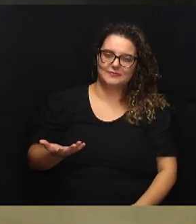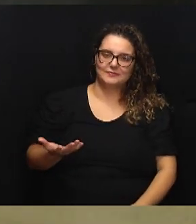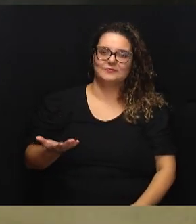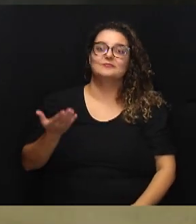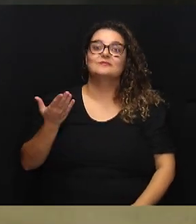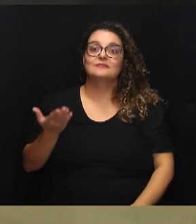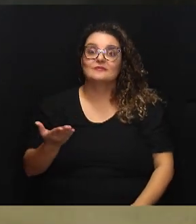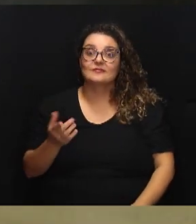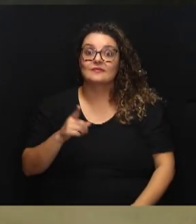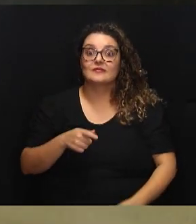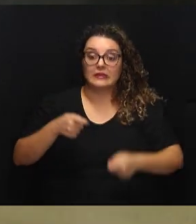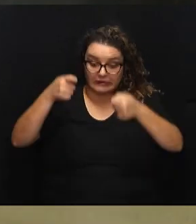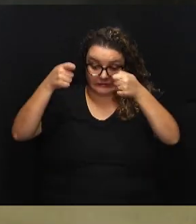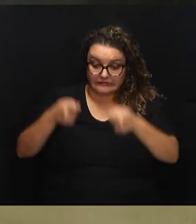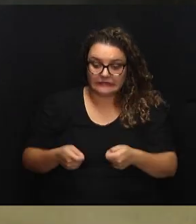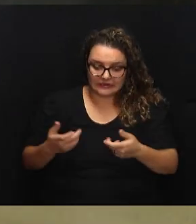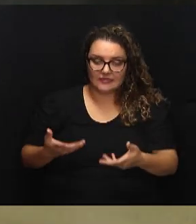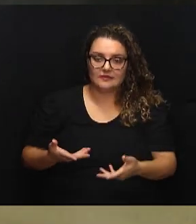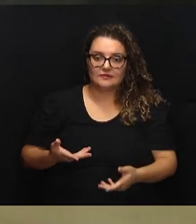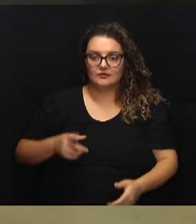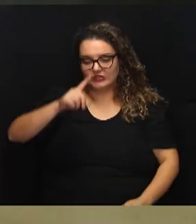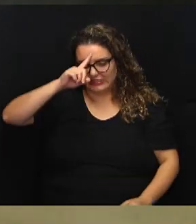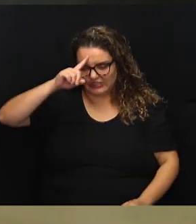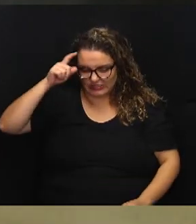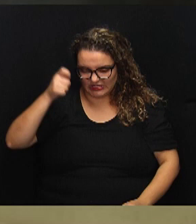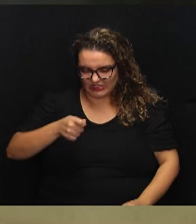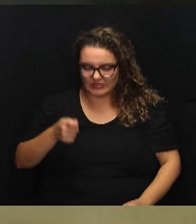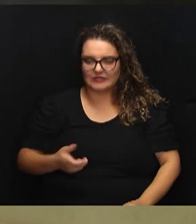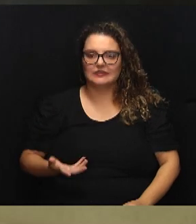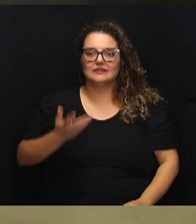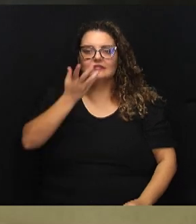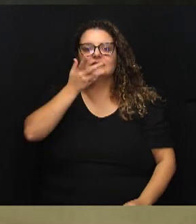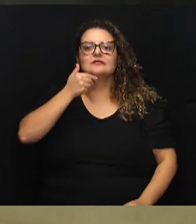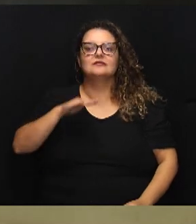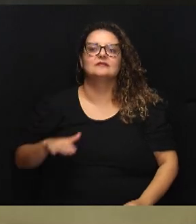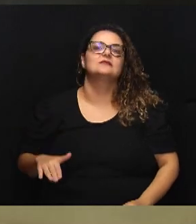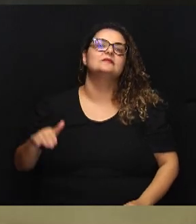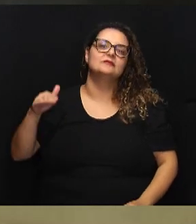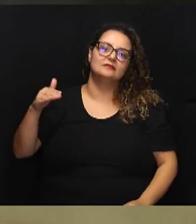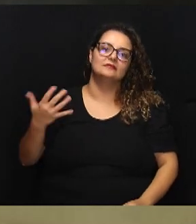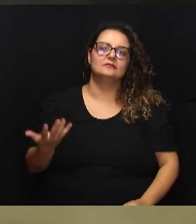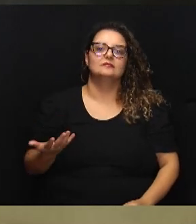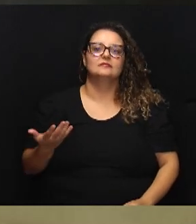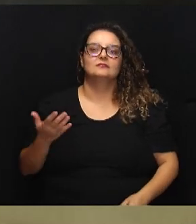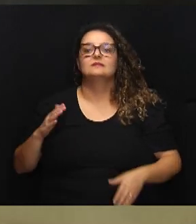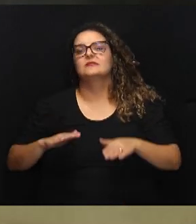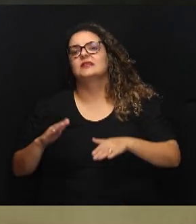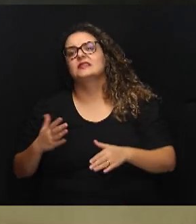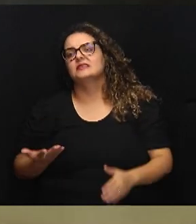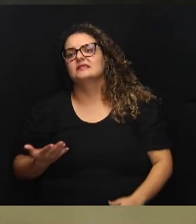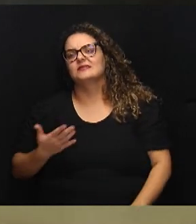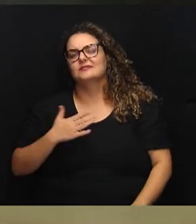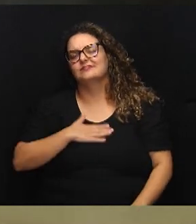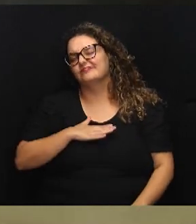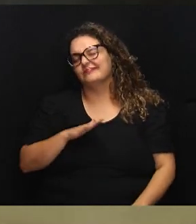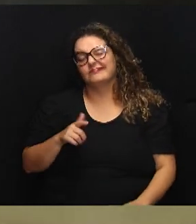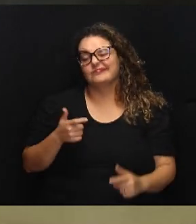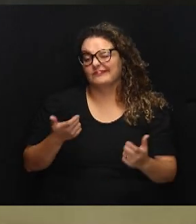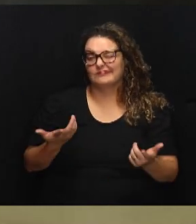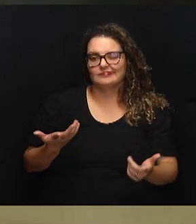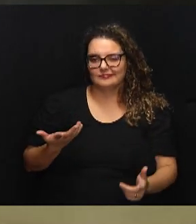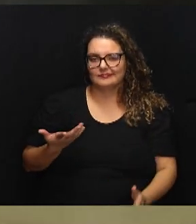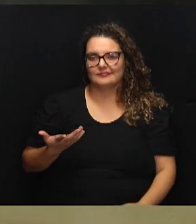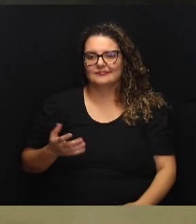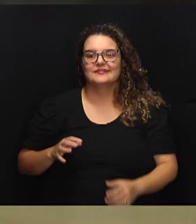acaba não impondo, né, algo que a criança, ela vai crescer com isso e de repente ela nem goste tanto assim. Então